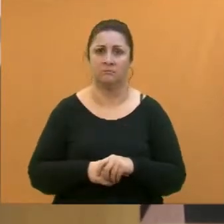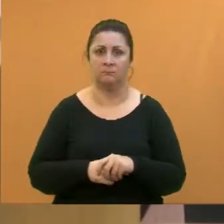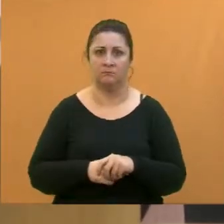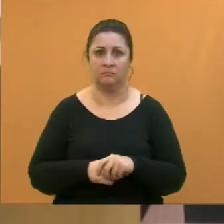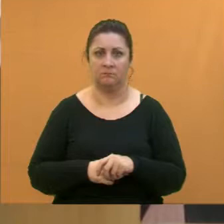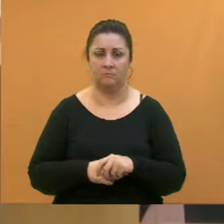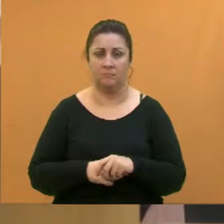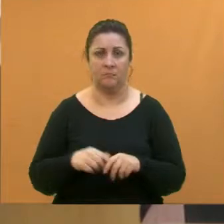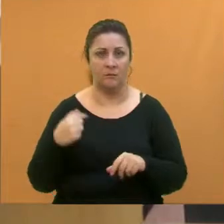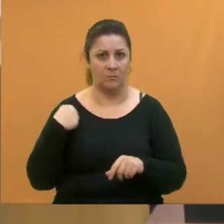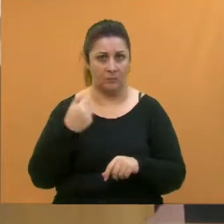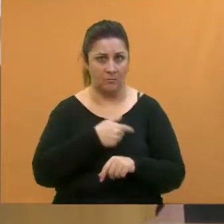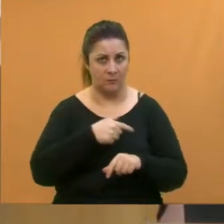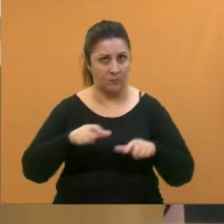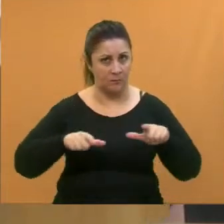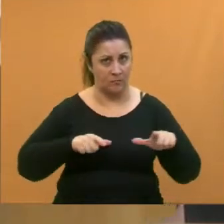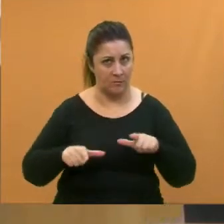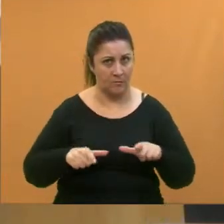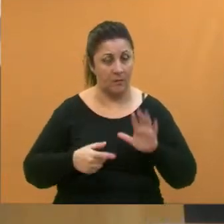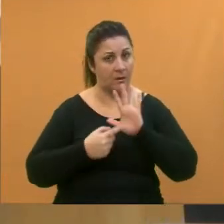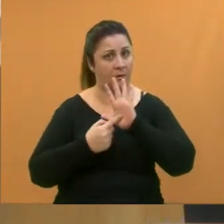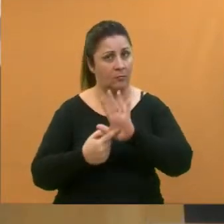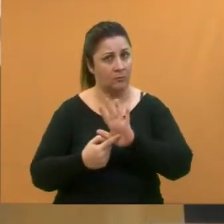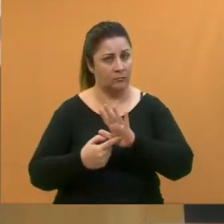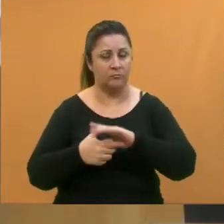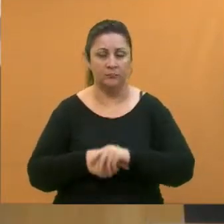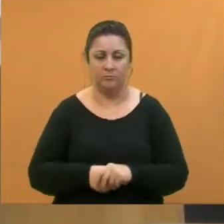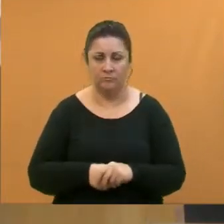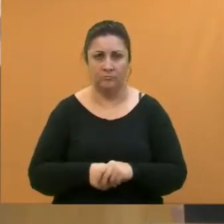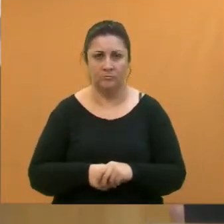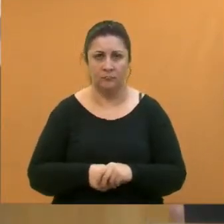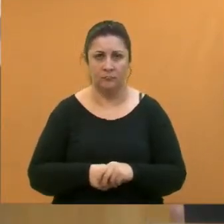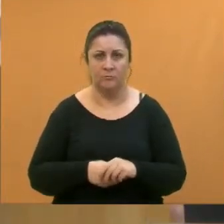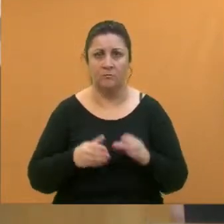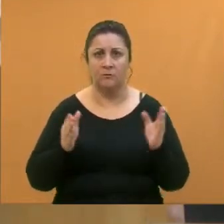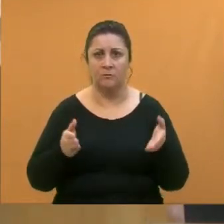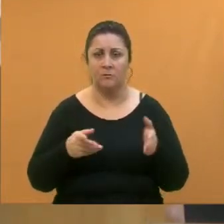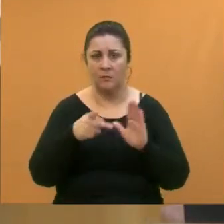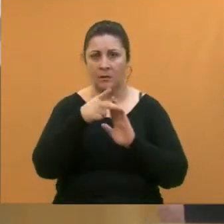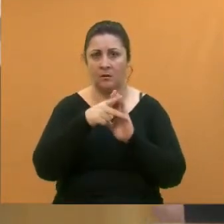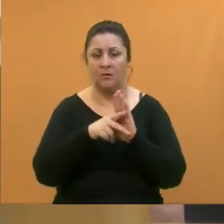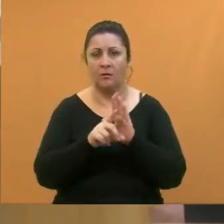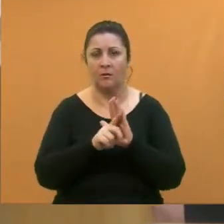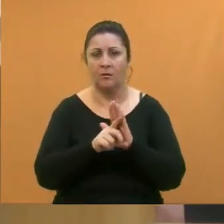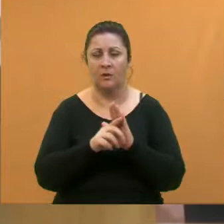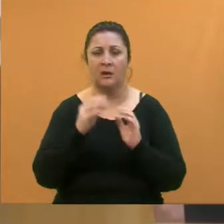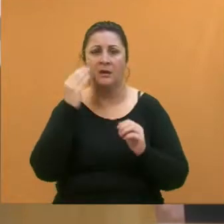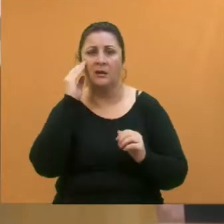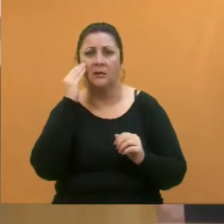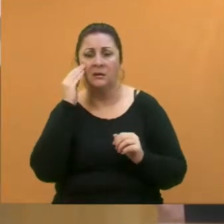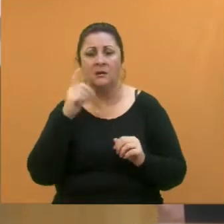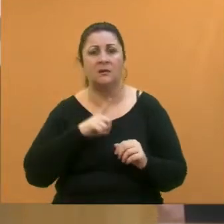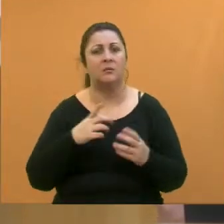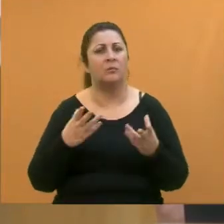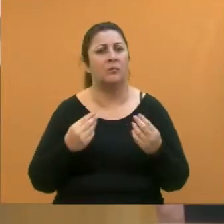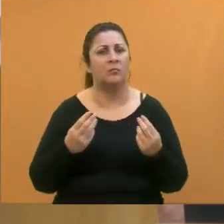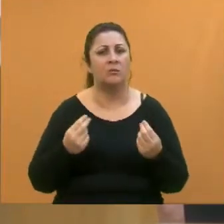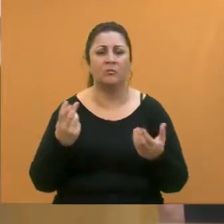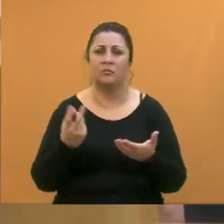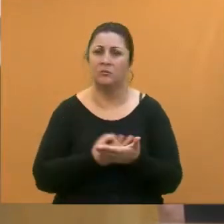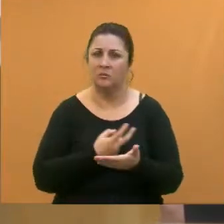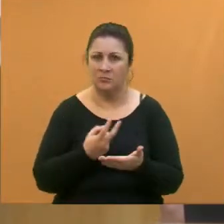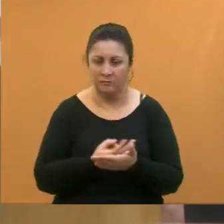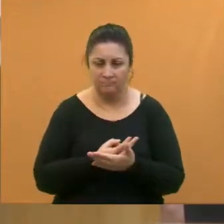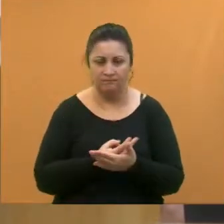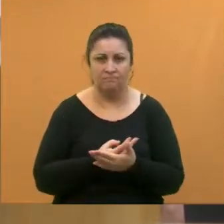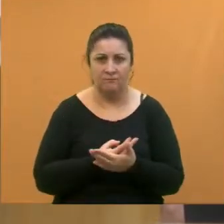a nossa função é alertar, é mostrar. E hoje, naquele projeto lá, eu entendo que tem muitos equívocos,